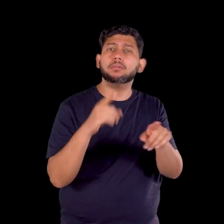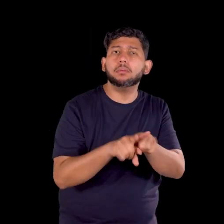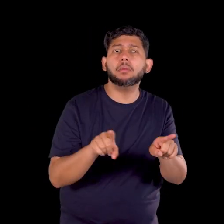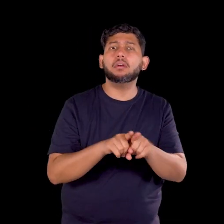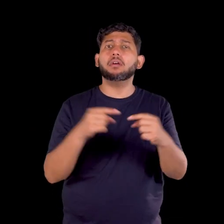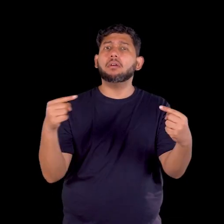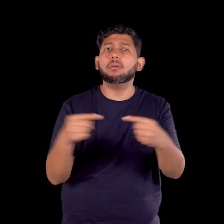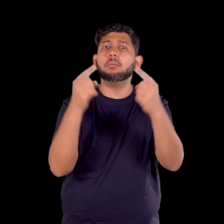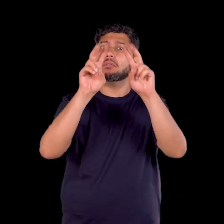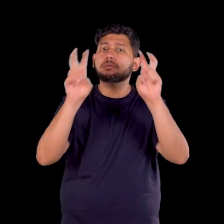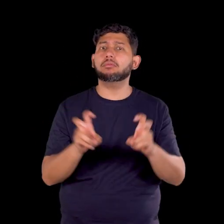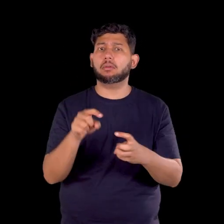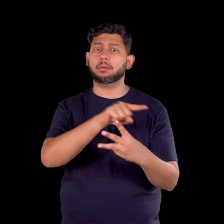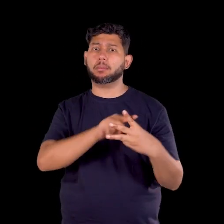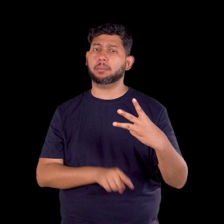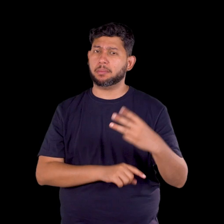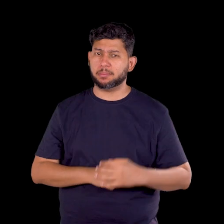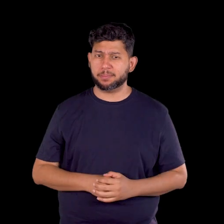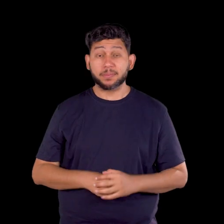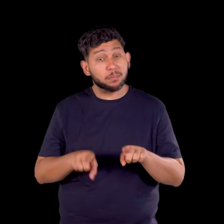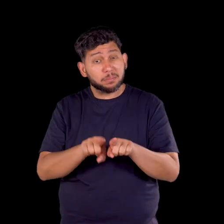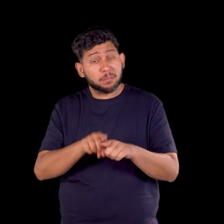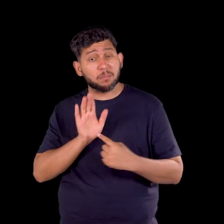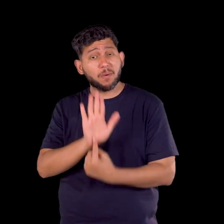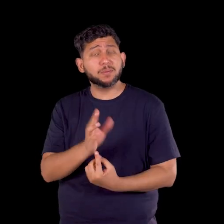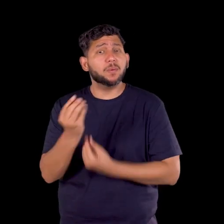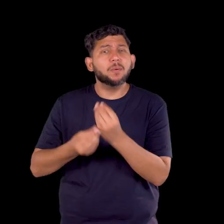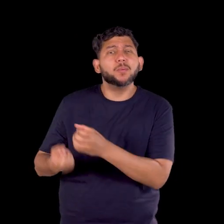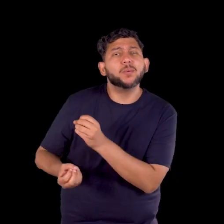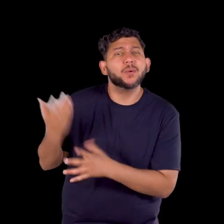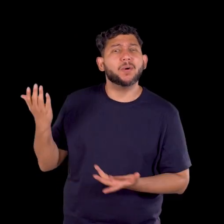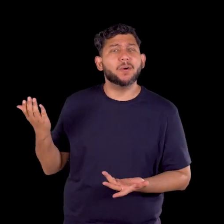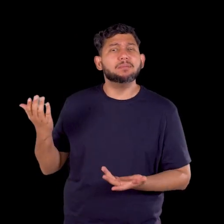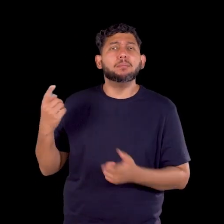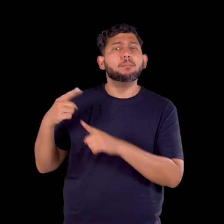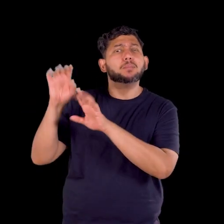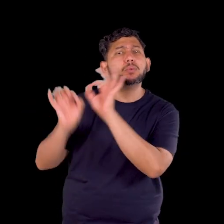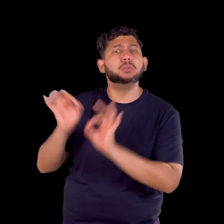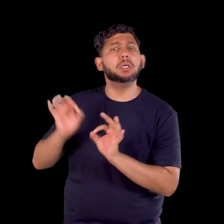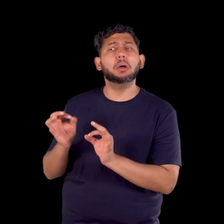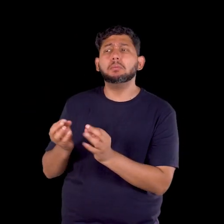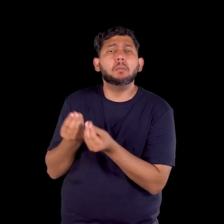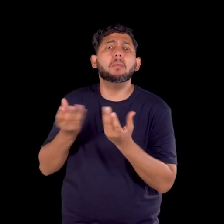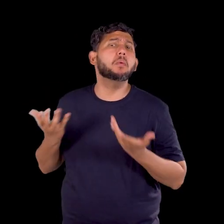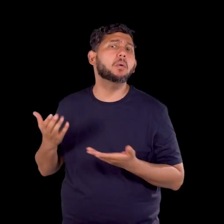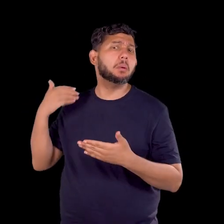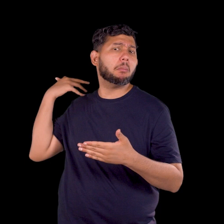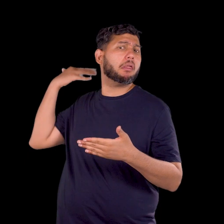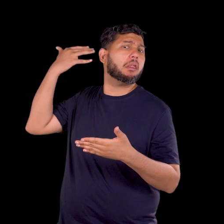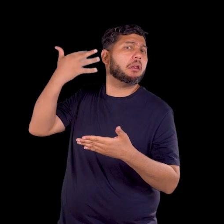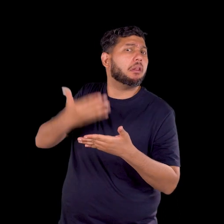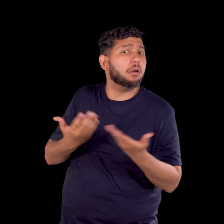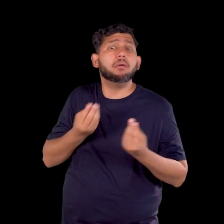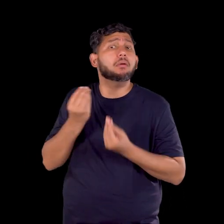ao tema. Mostra como surgiram e quais foram as origens de tantos trajetos, ao mesmo tempo em que